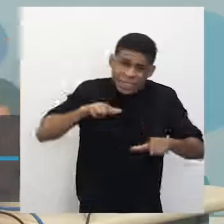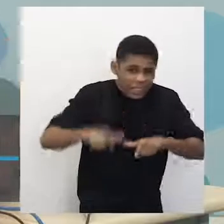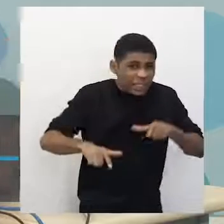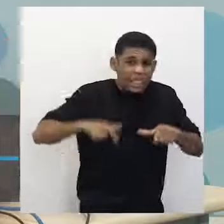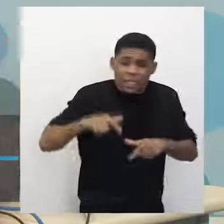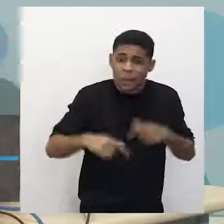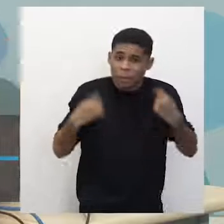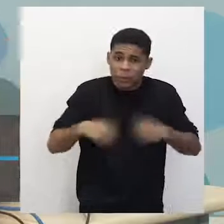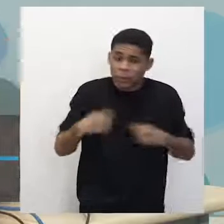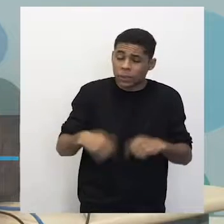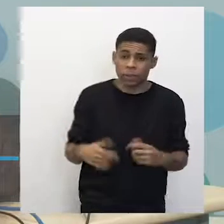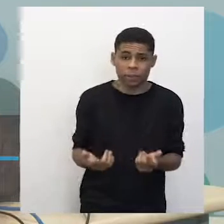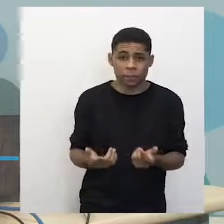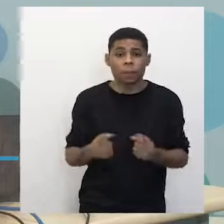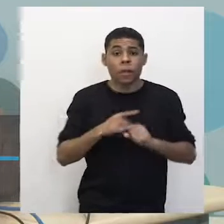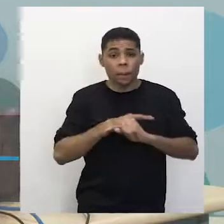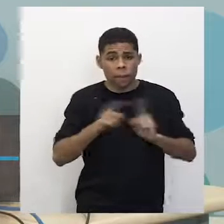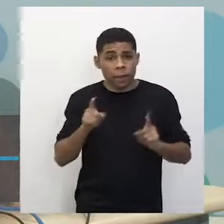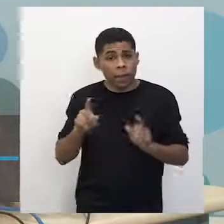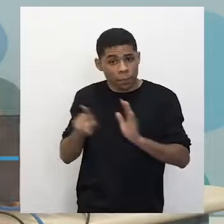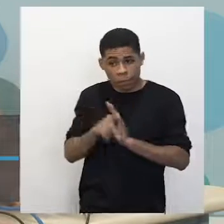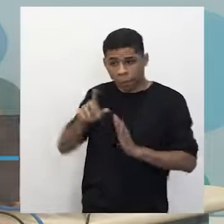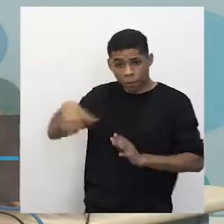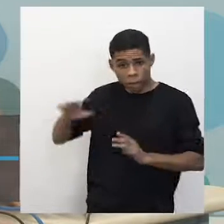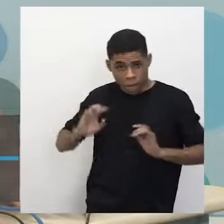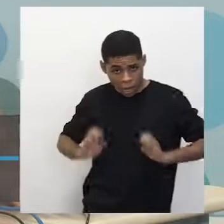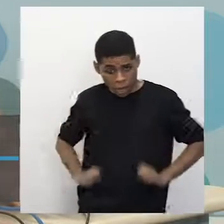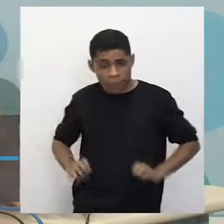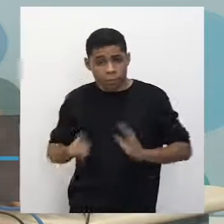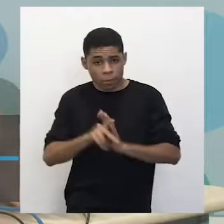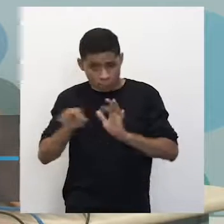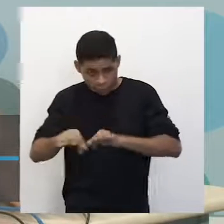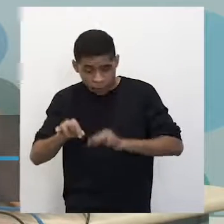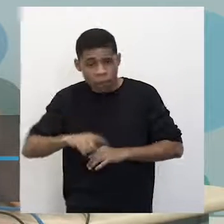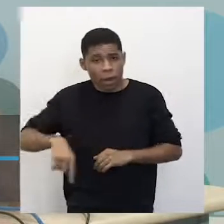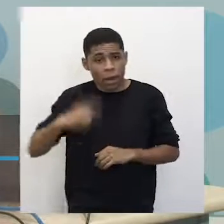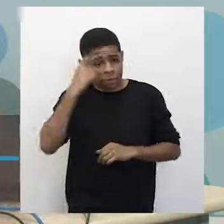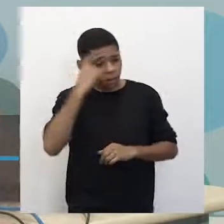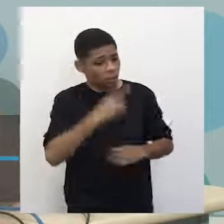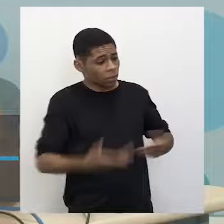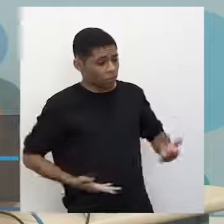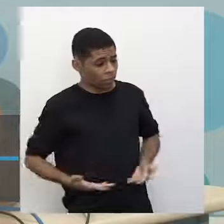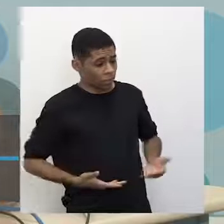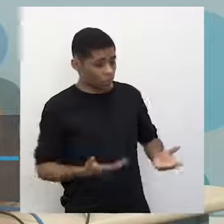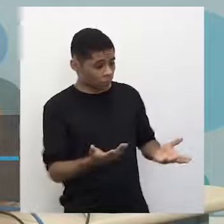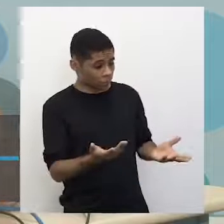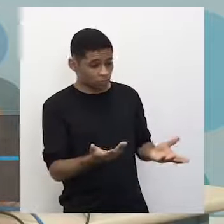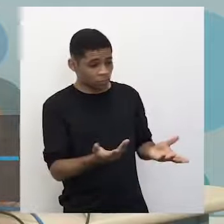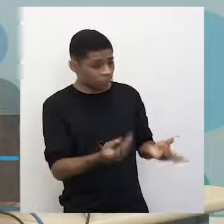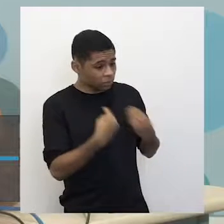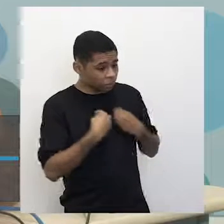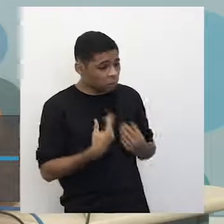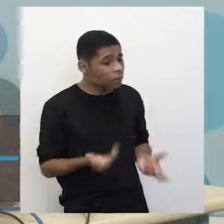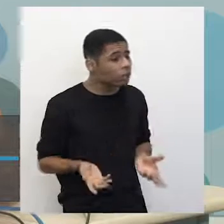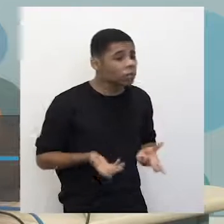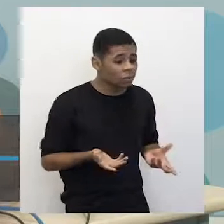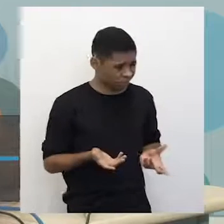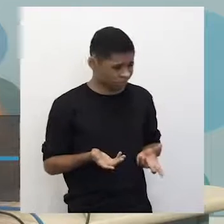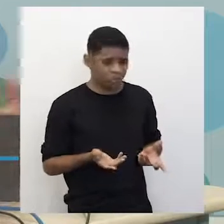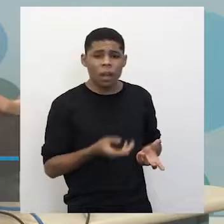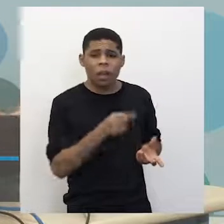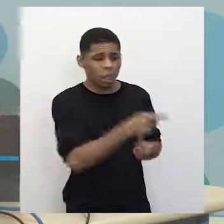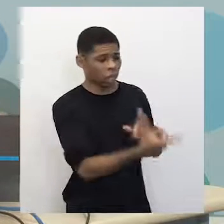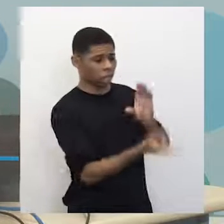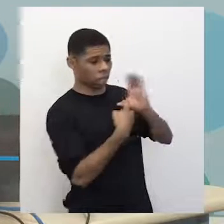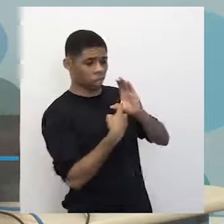mas dentro da ótica da sociedade feudal, é como se o servo não tivesse nada a oferecer, ele é que depende do senhor feudal para sobreviver, por